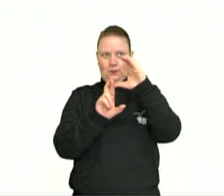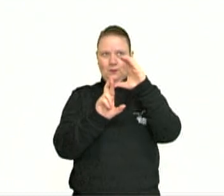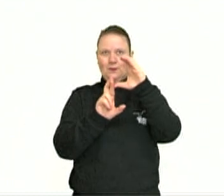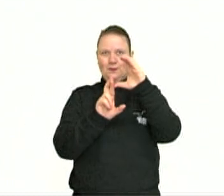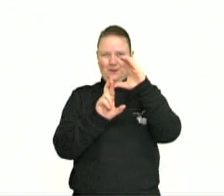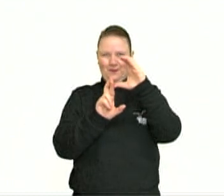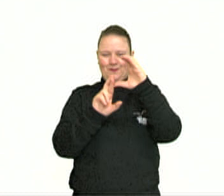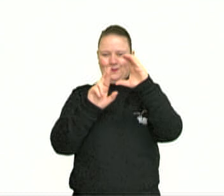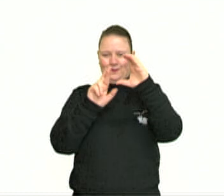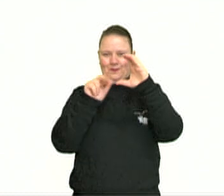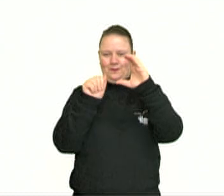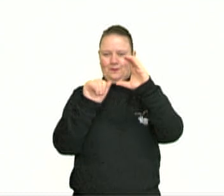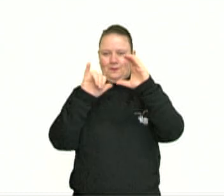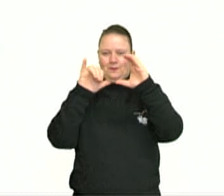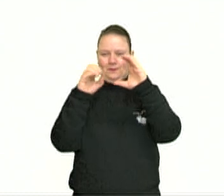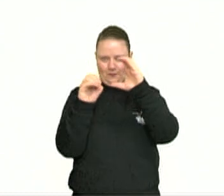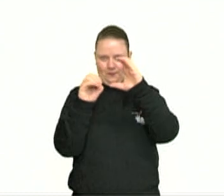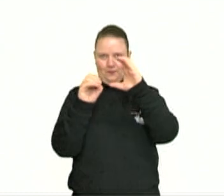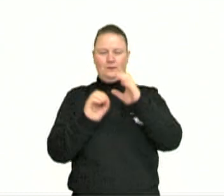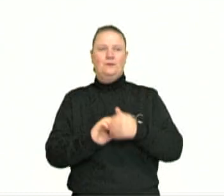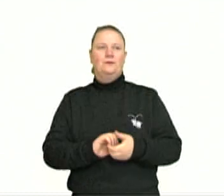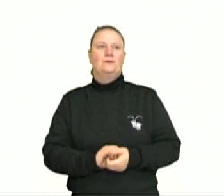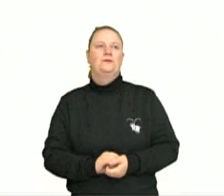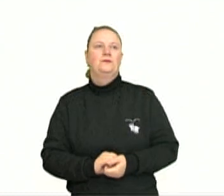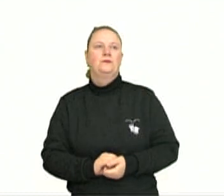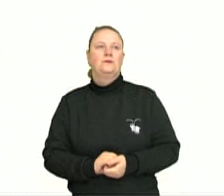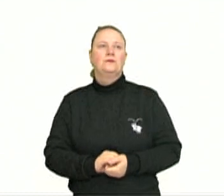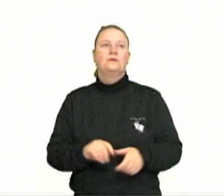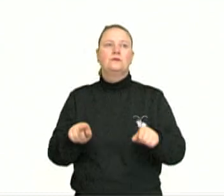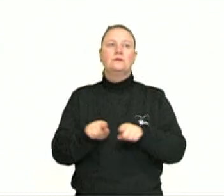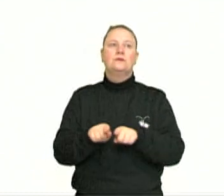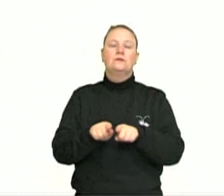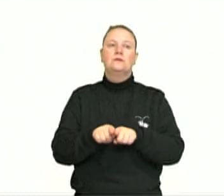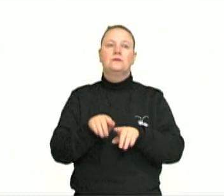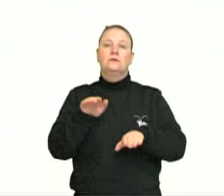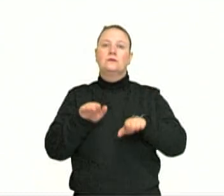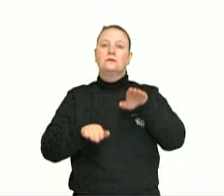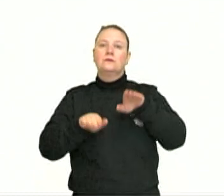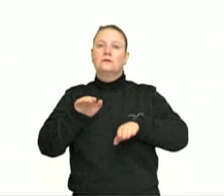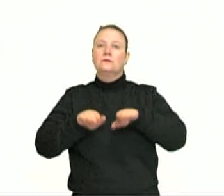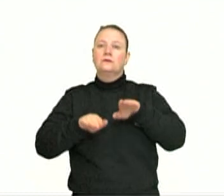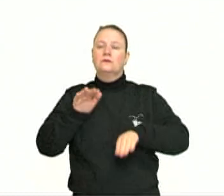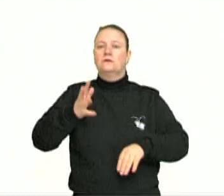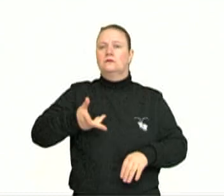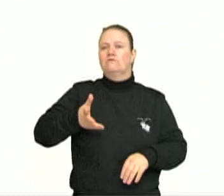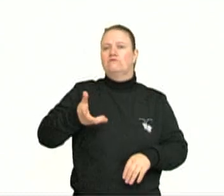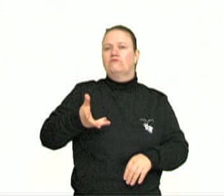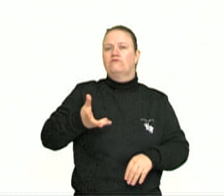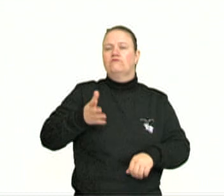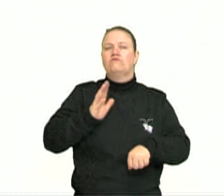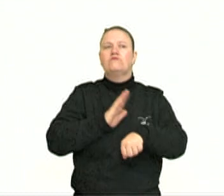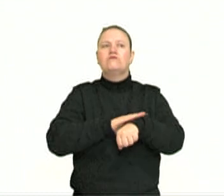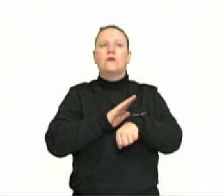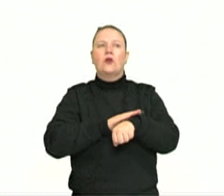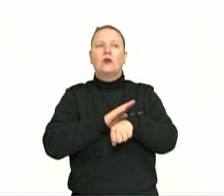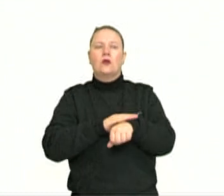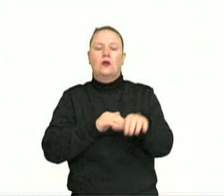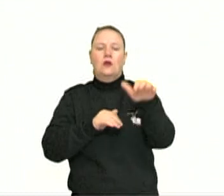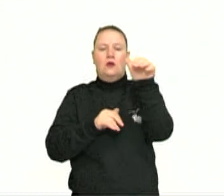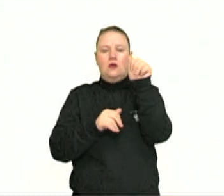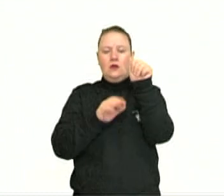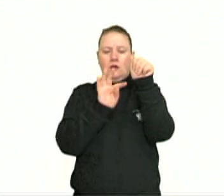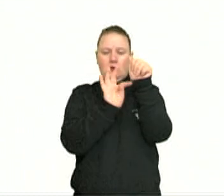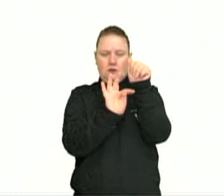aceleração tangencial, que é através da variação da velocidade pelo tempo, que é aquela equação que a gente já conhecia. E nada que mais que